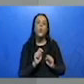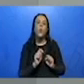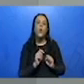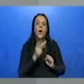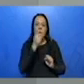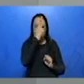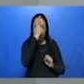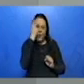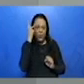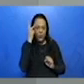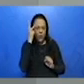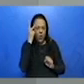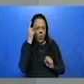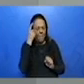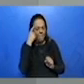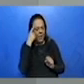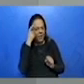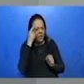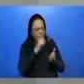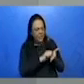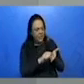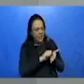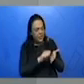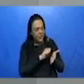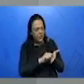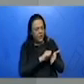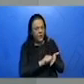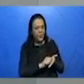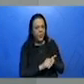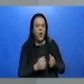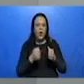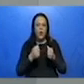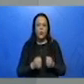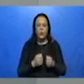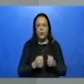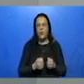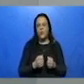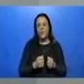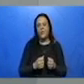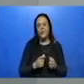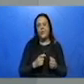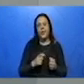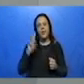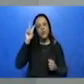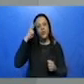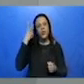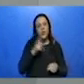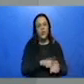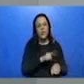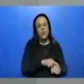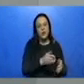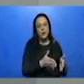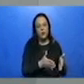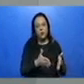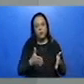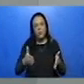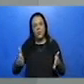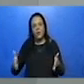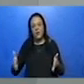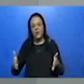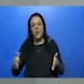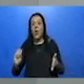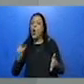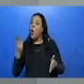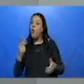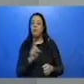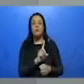narrador contar. Seja na ordem linear ou não, porque a história é sempre na ordem linear. Mas o enredo pode ser linear ou